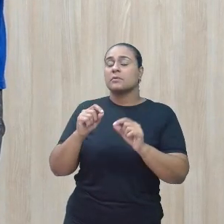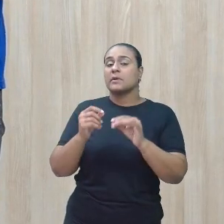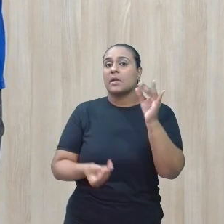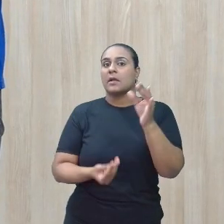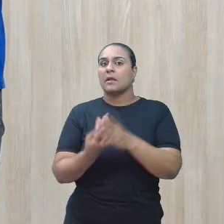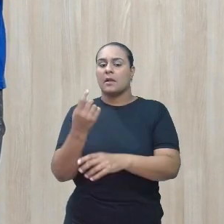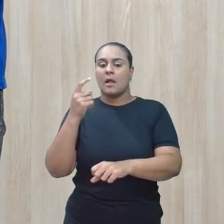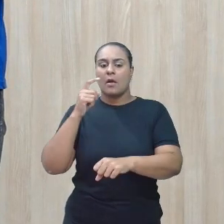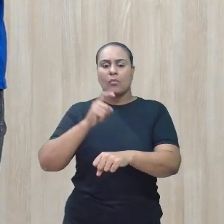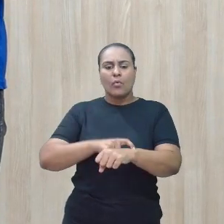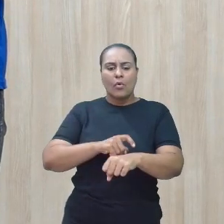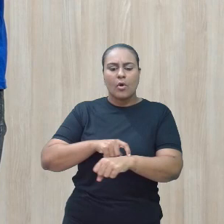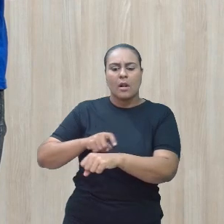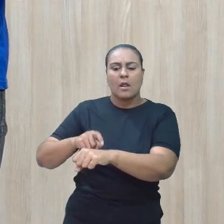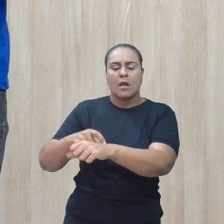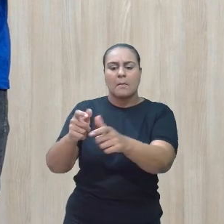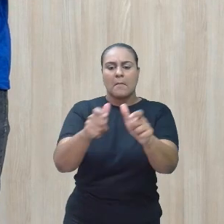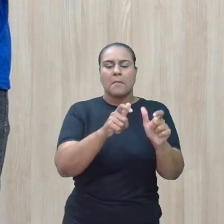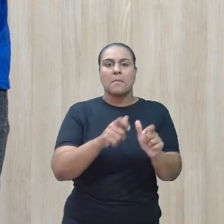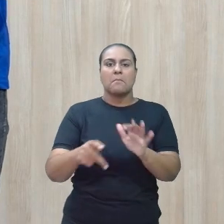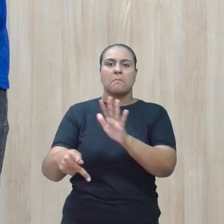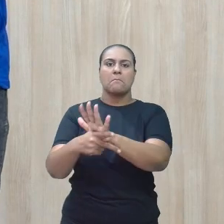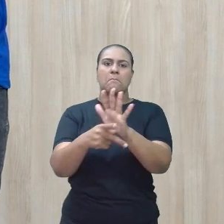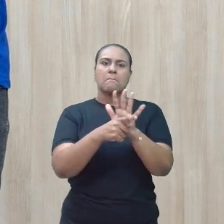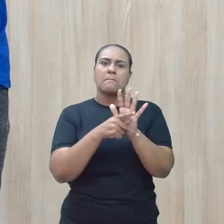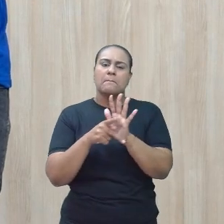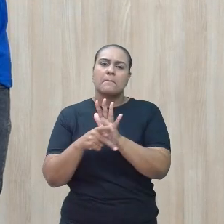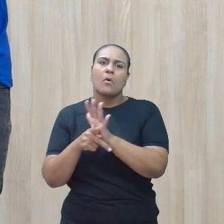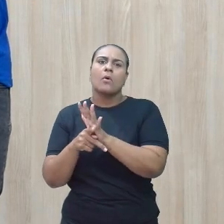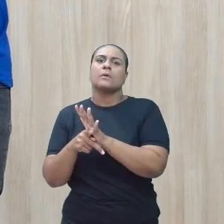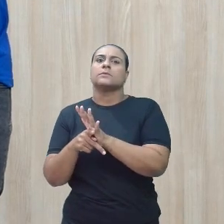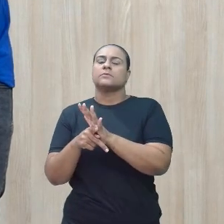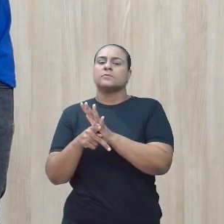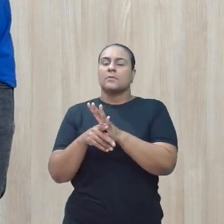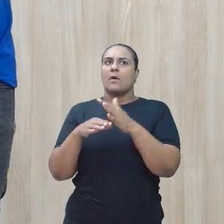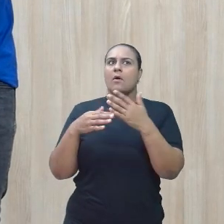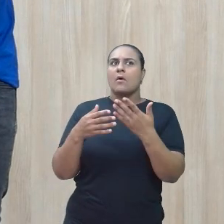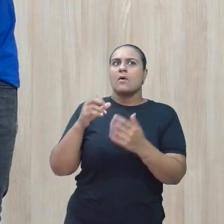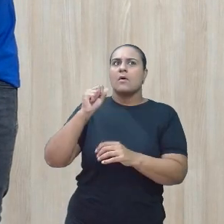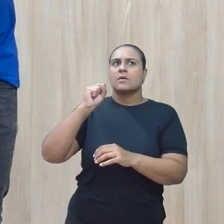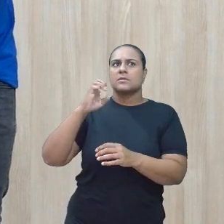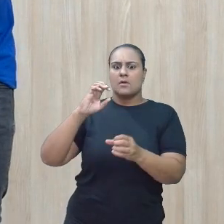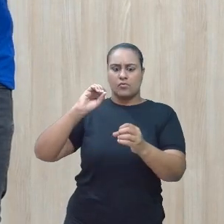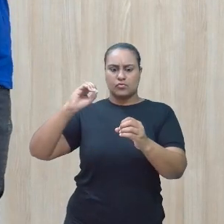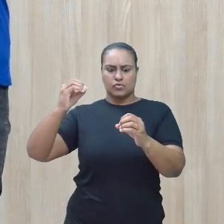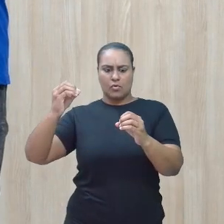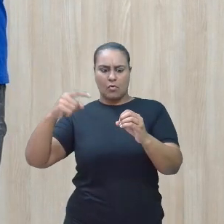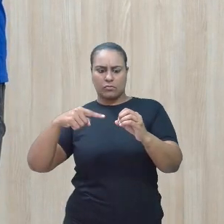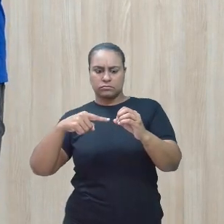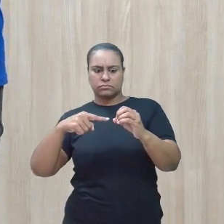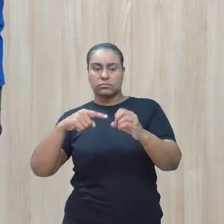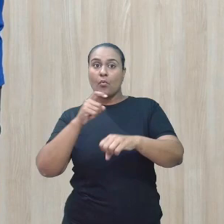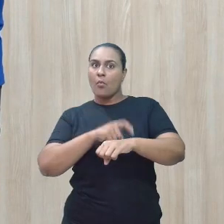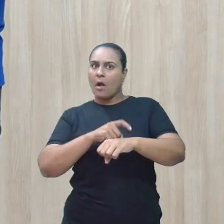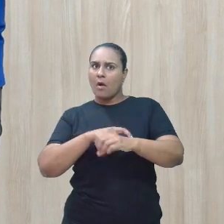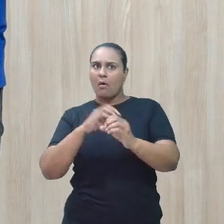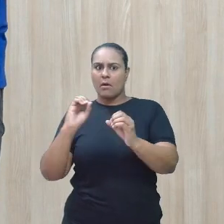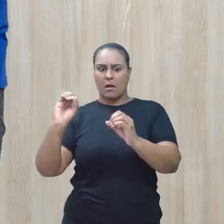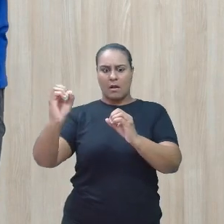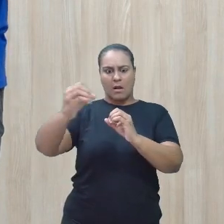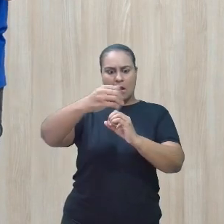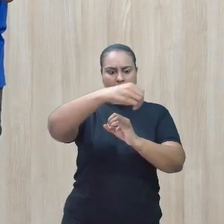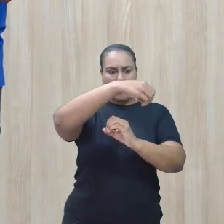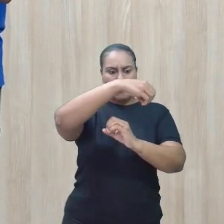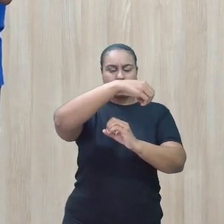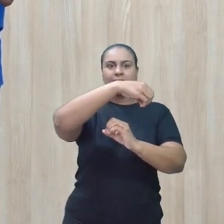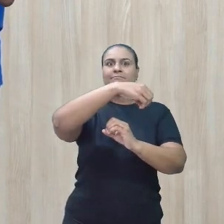esse fuso horário para que a gente pudesse se seguir. Se o Sol vai estar aqui, é uma hora. Quando o Sol estiver lá, é outra hora. A gente está com um